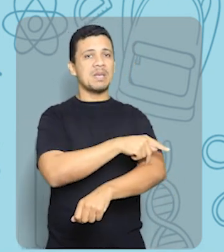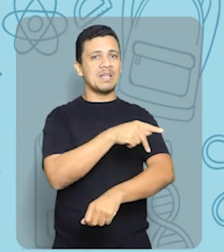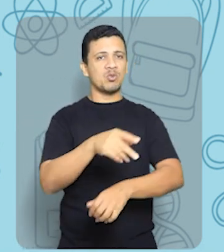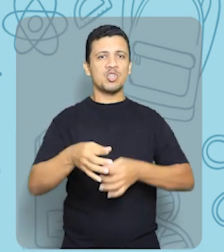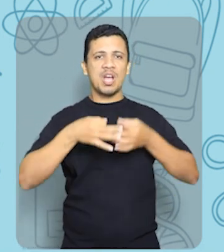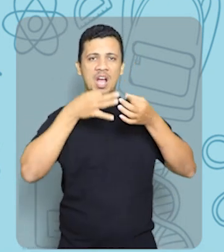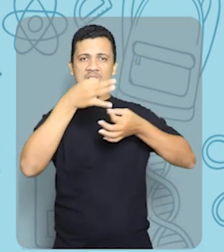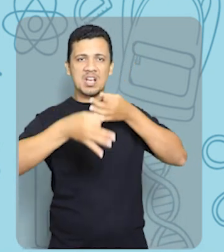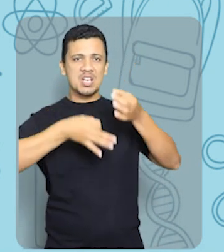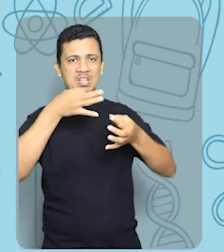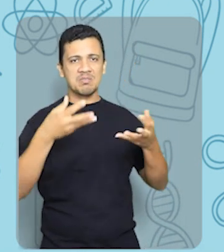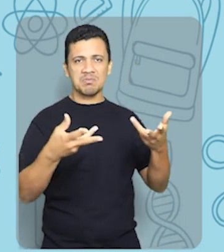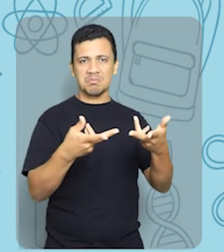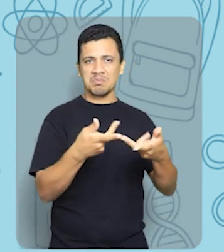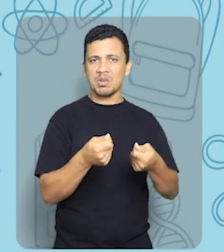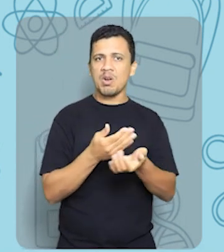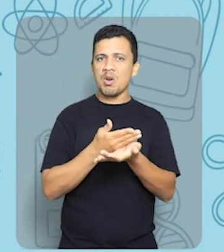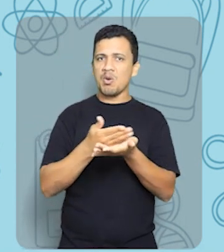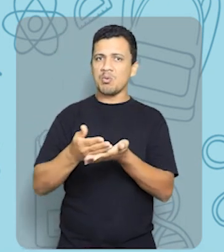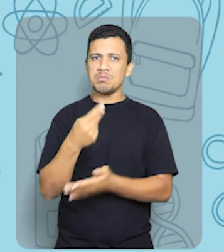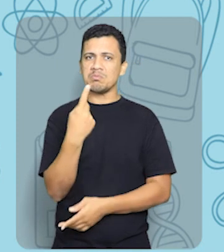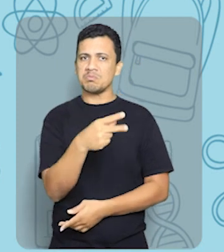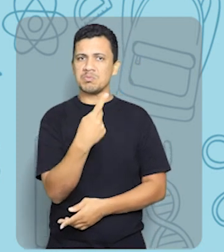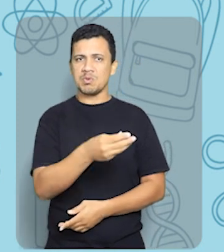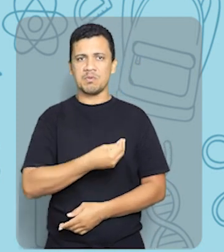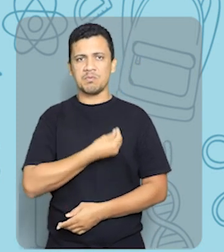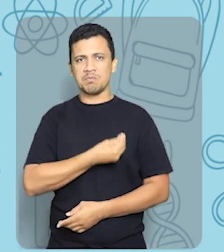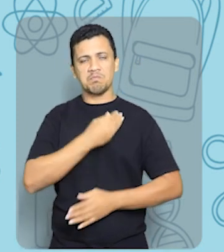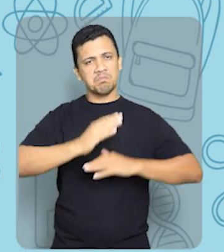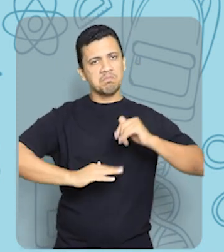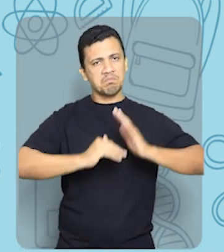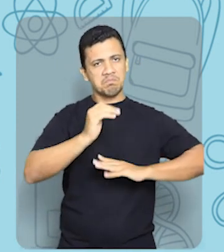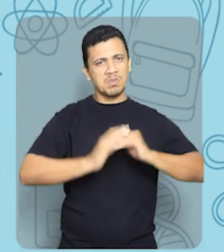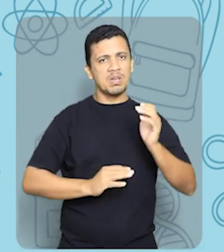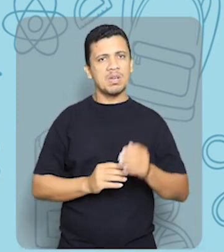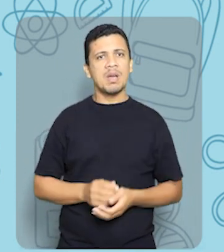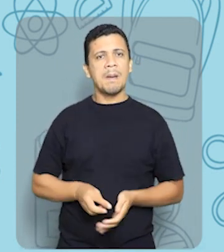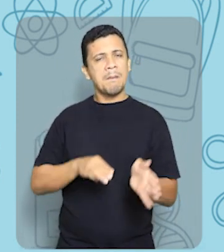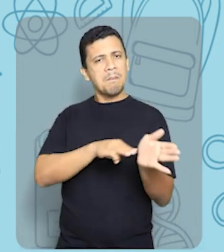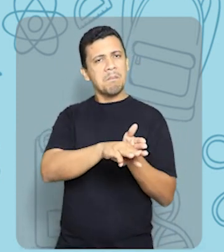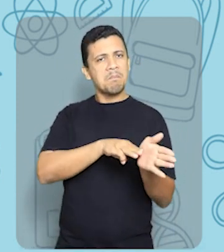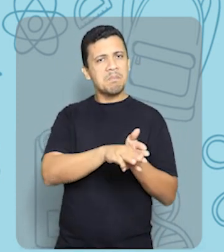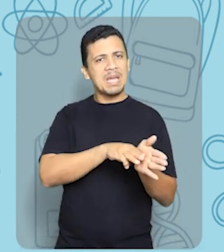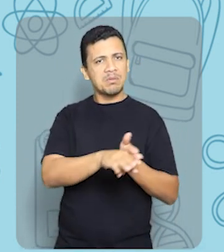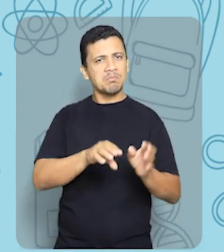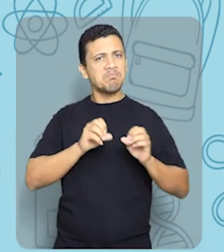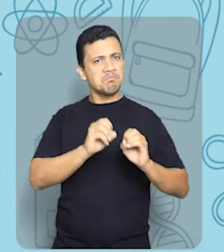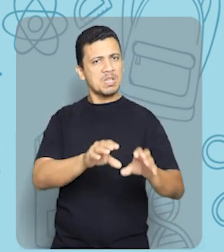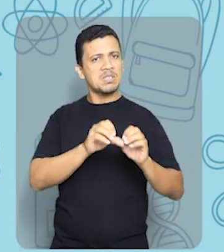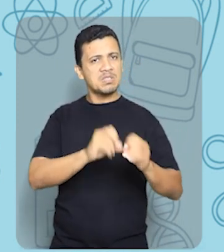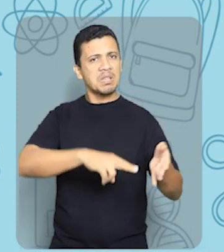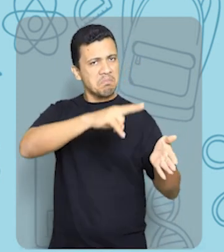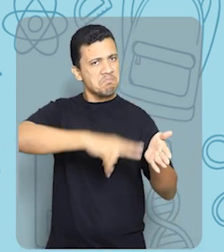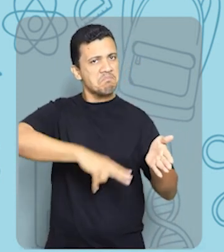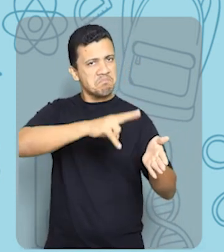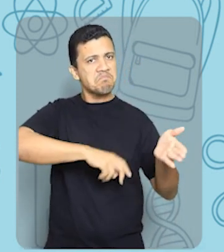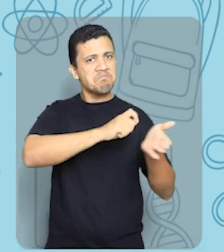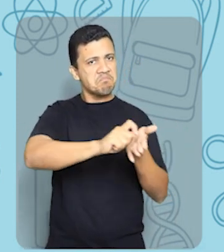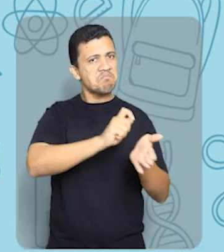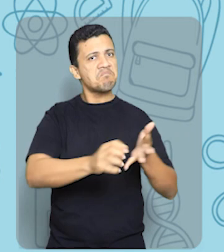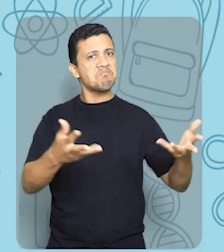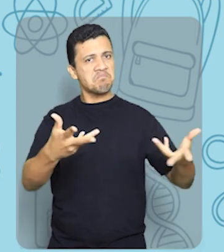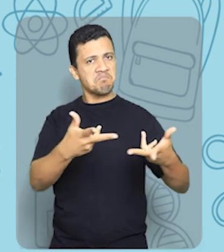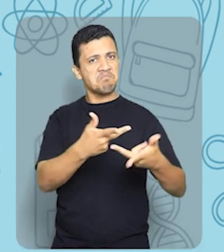crítica, no início de sua carreira como pedagogo, criou um método de alfabetização que, de tão eficaz,